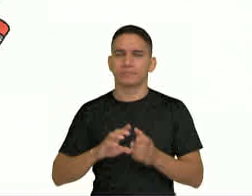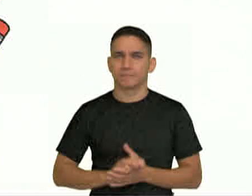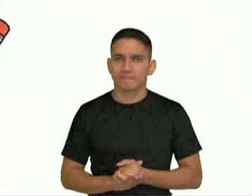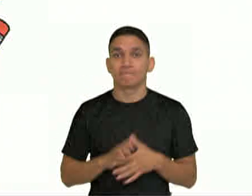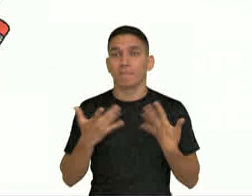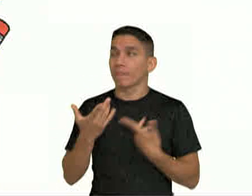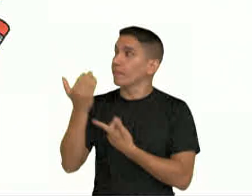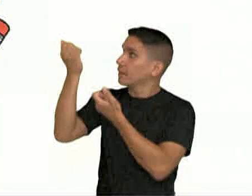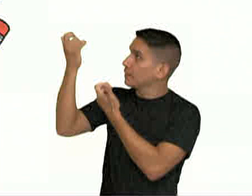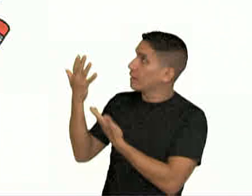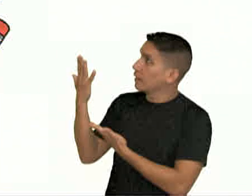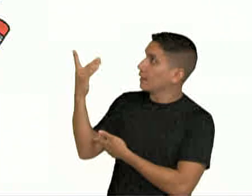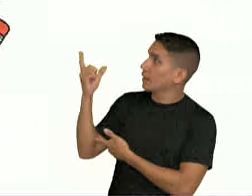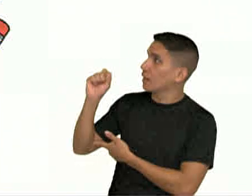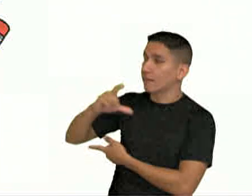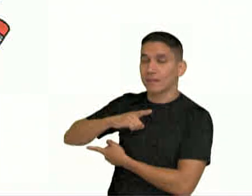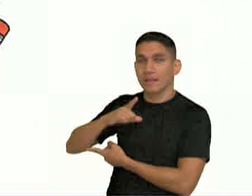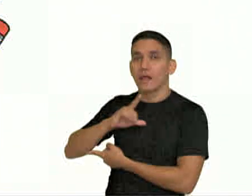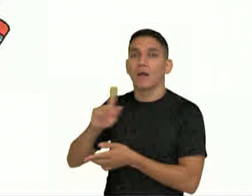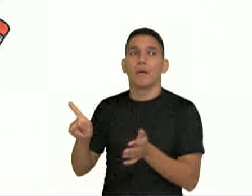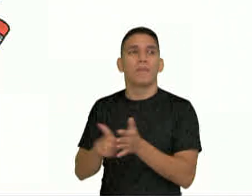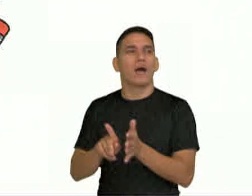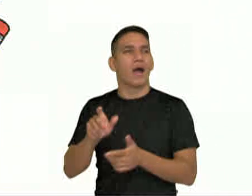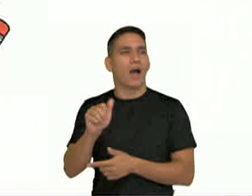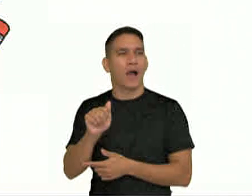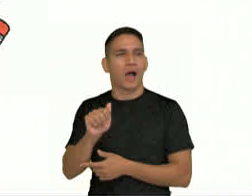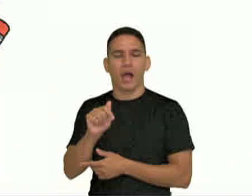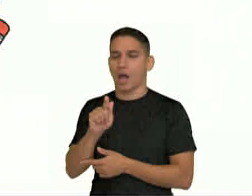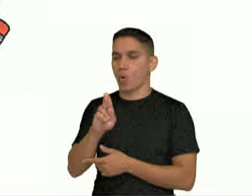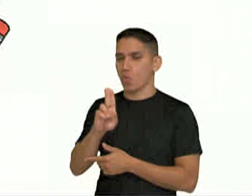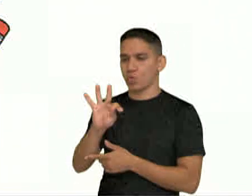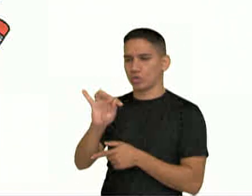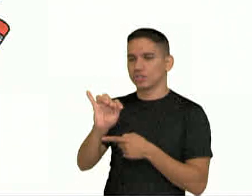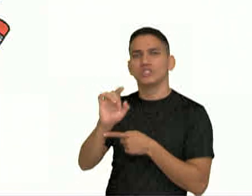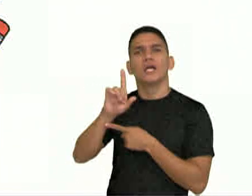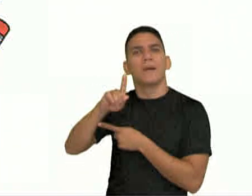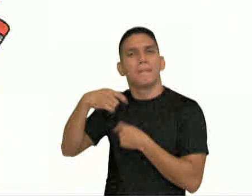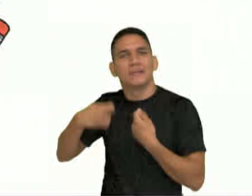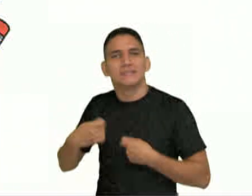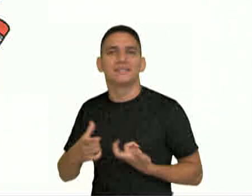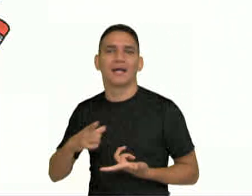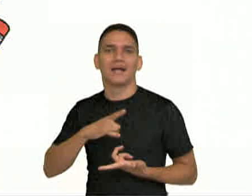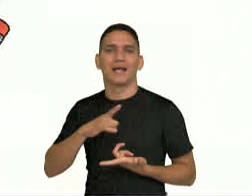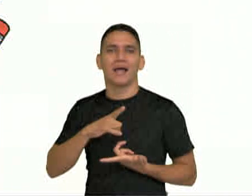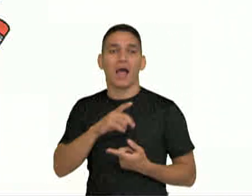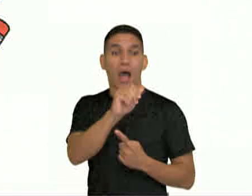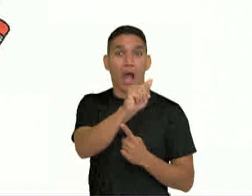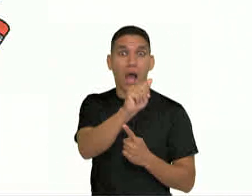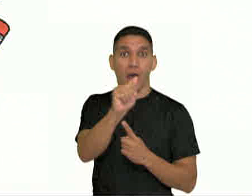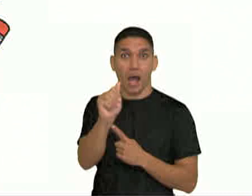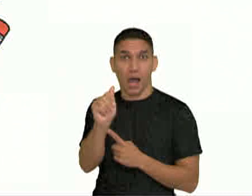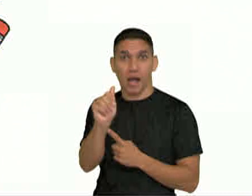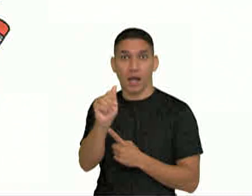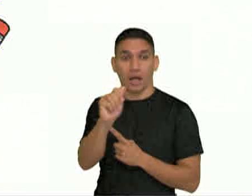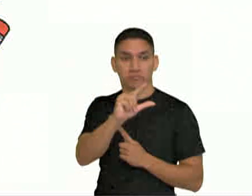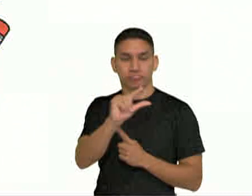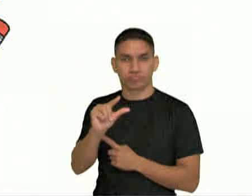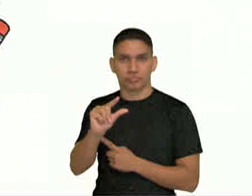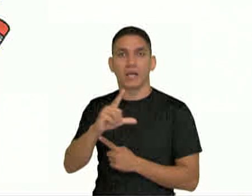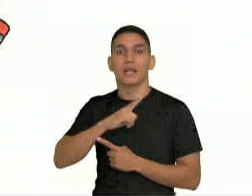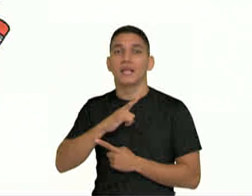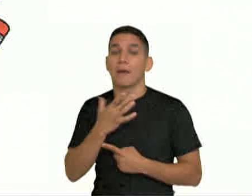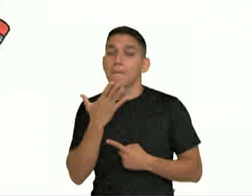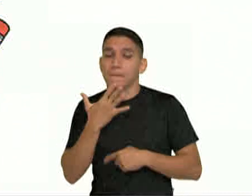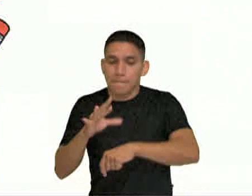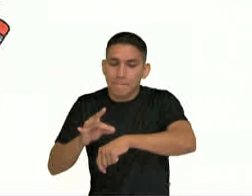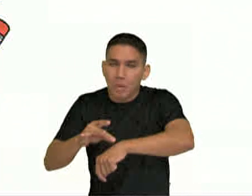a gente chega à conclusão que, para ser agute, tem que ser azão alguma coisa, para ser preto, azinho. Para ter